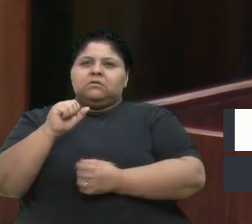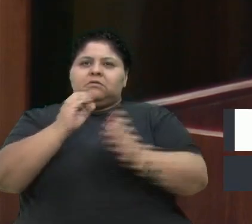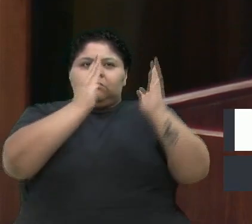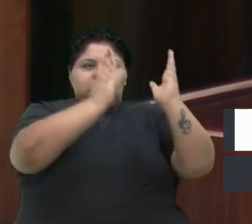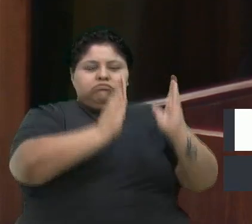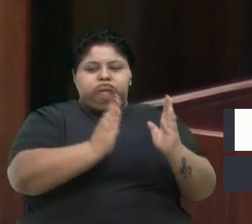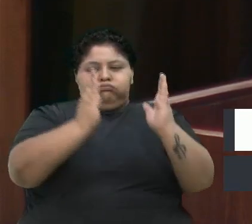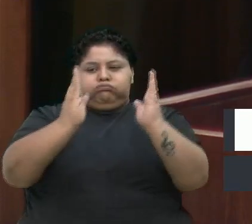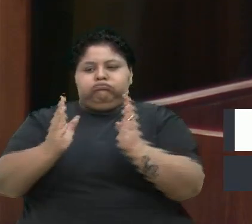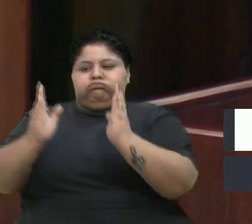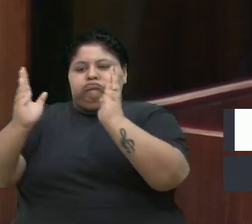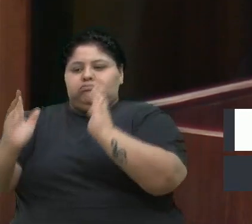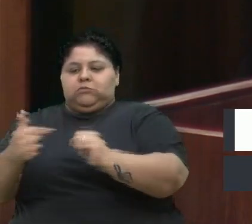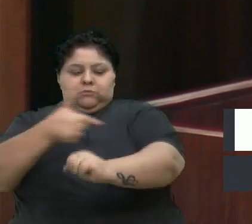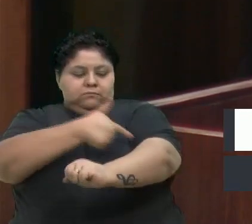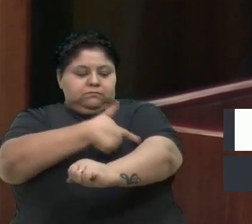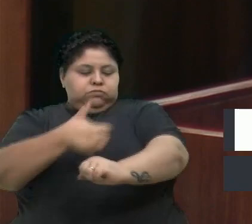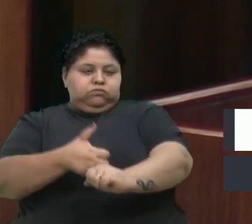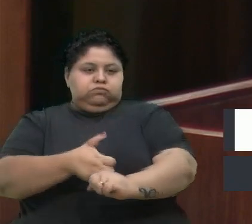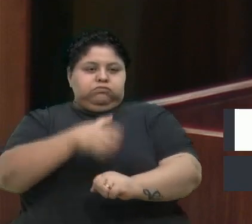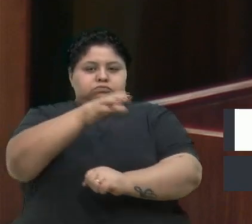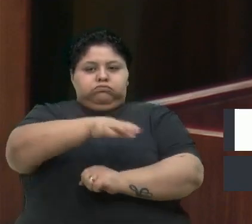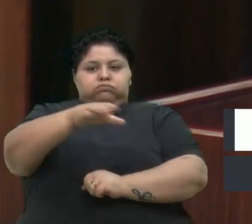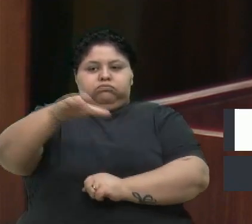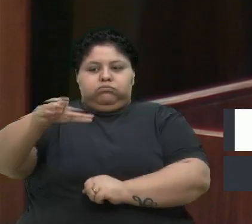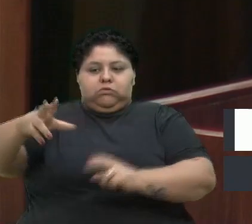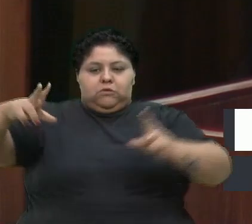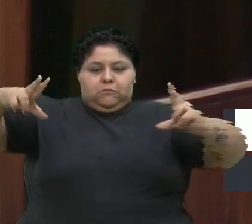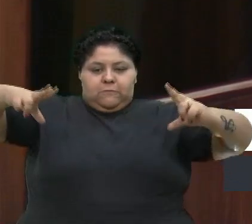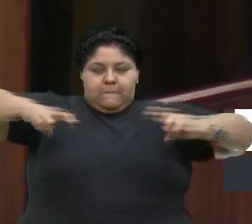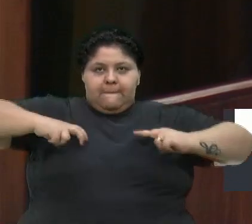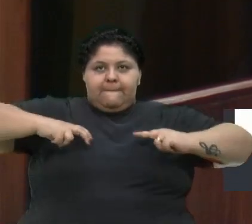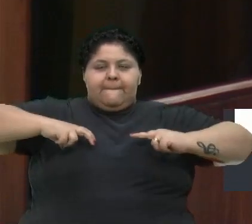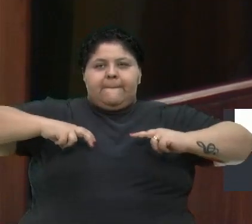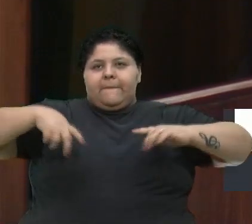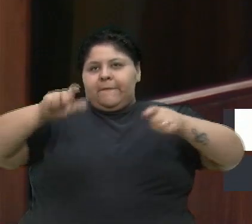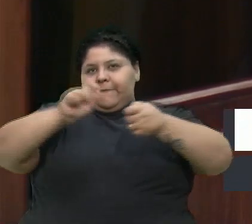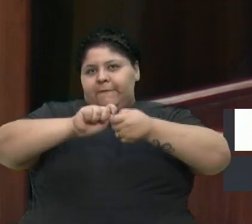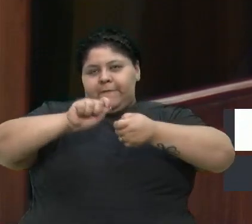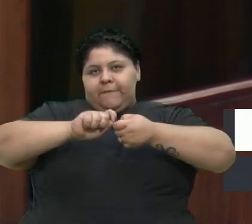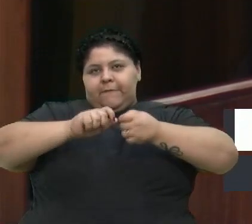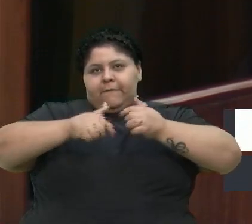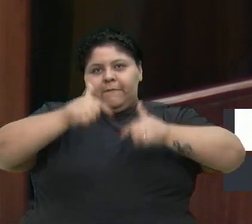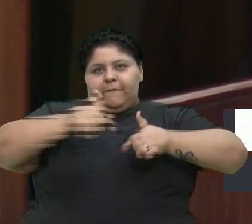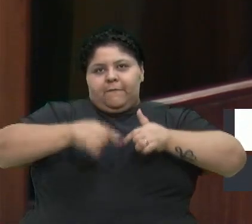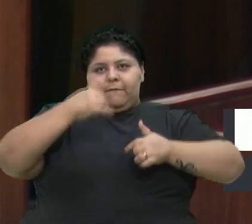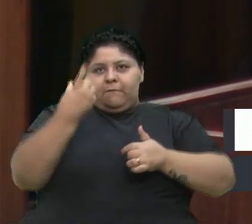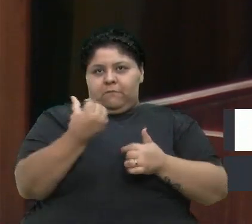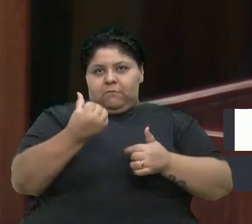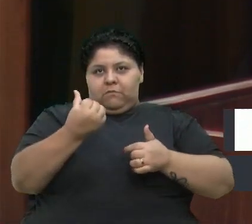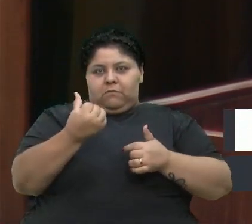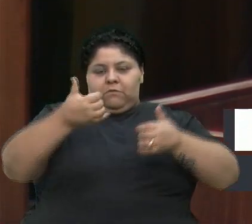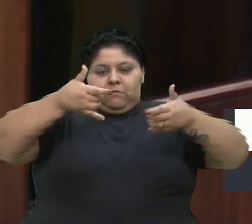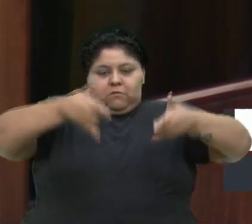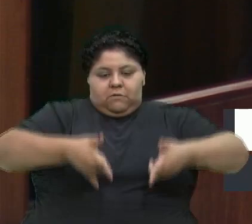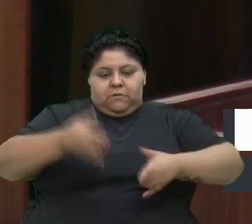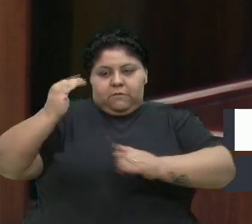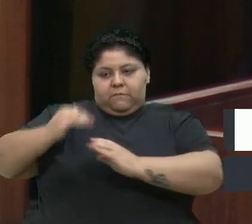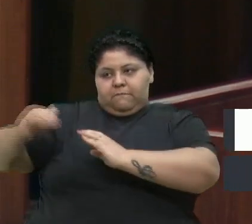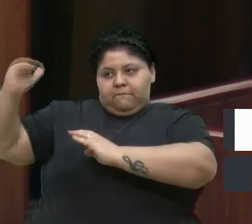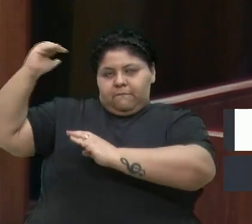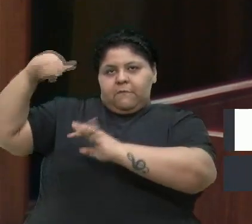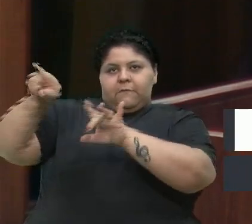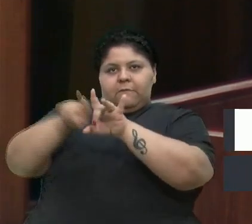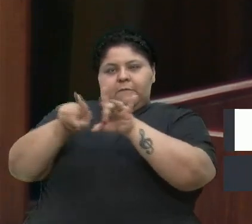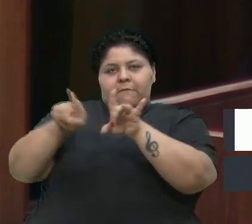medicamentos, unidades privativas para infusão e 6 leitos de internação adultos, além de